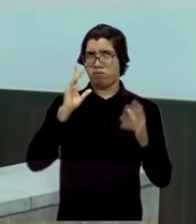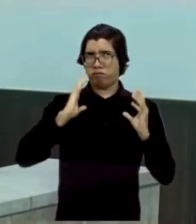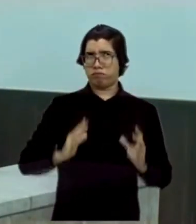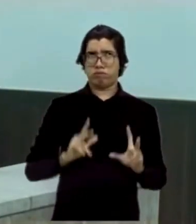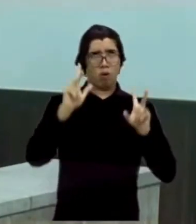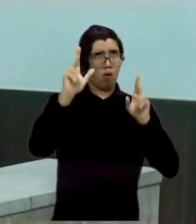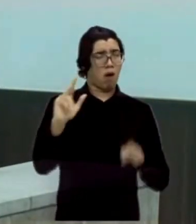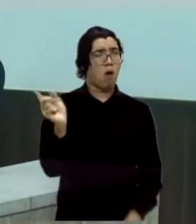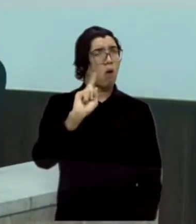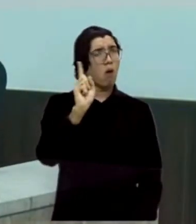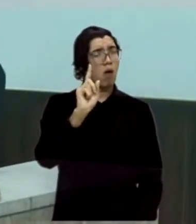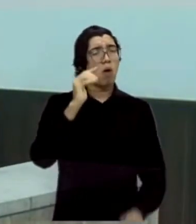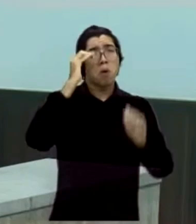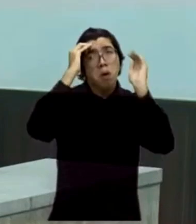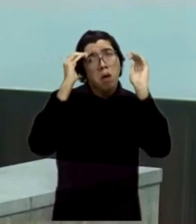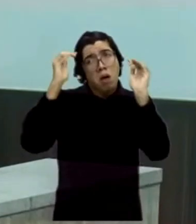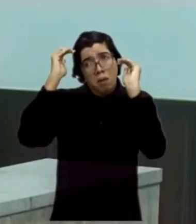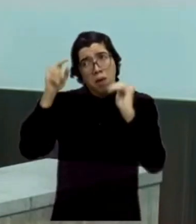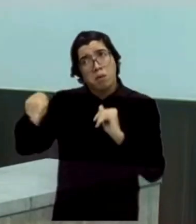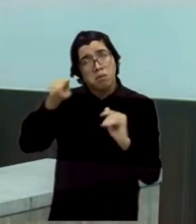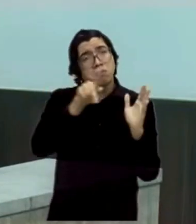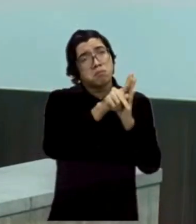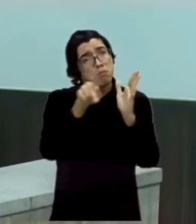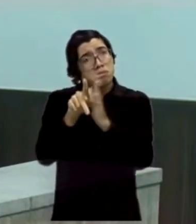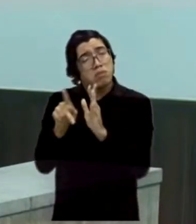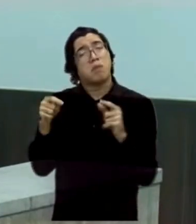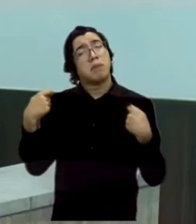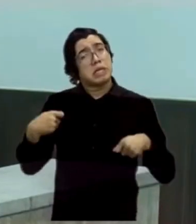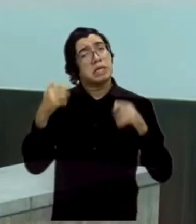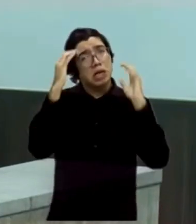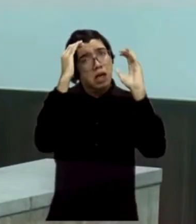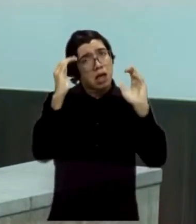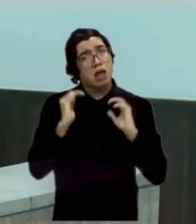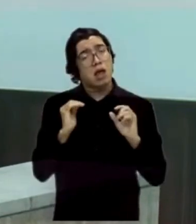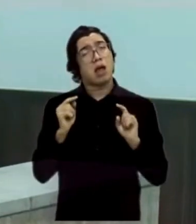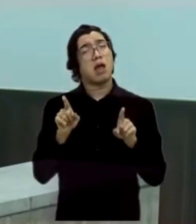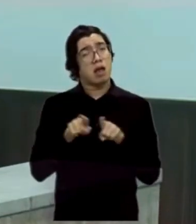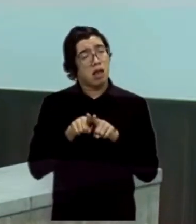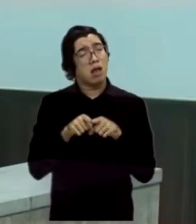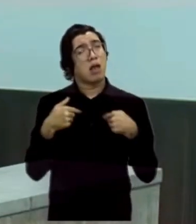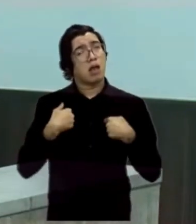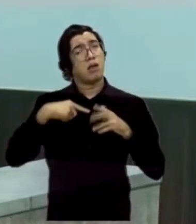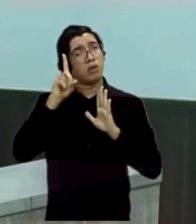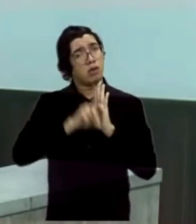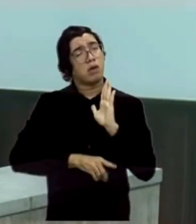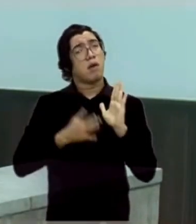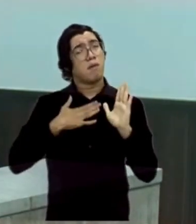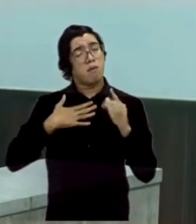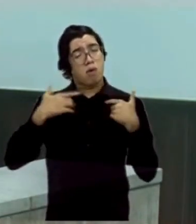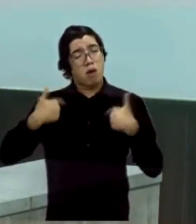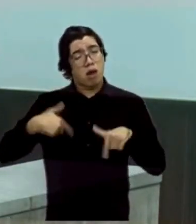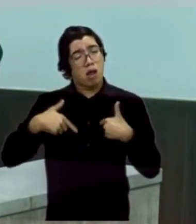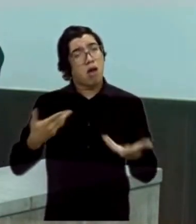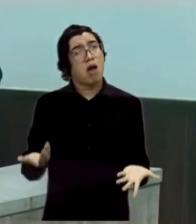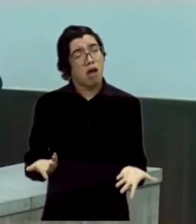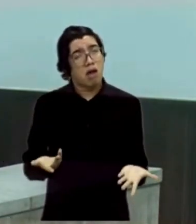quem seja não tem problema e eu queria ser respeitado também no meu direito de trabalhar e de fazer o que me propus a